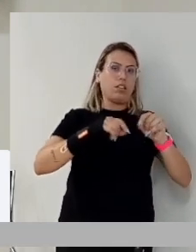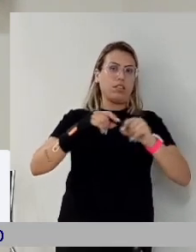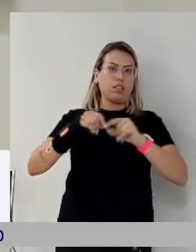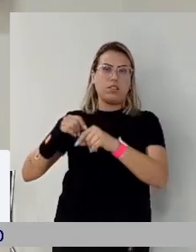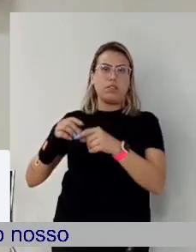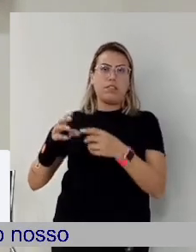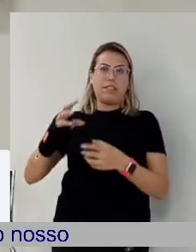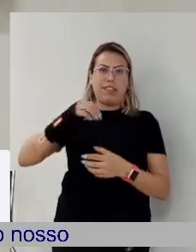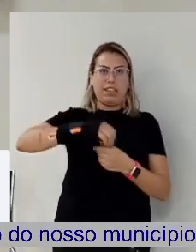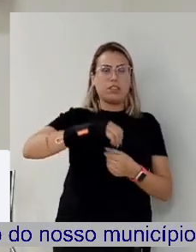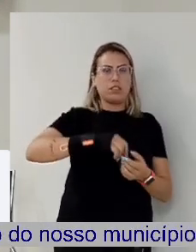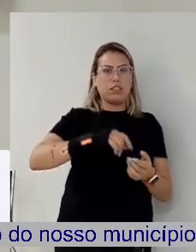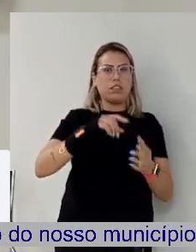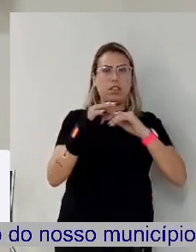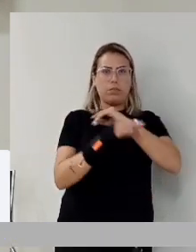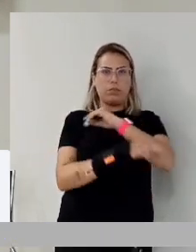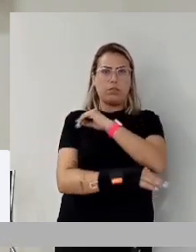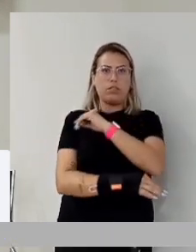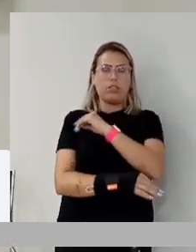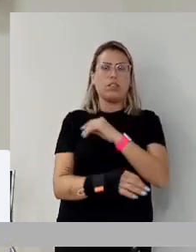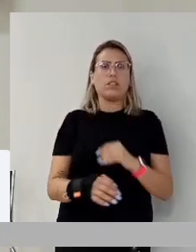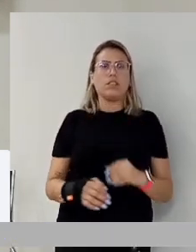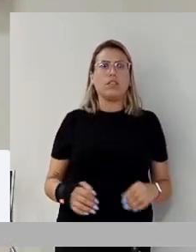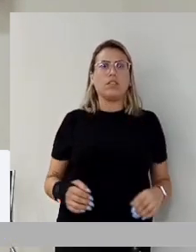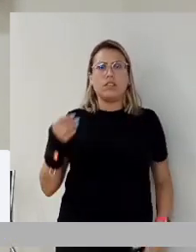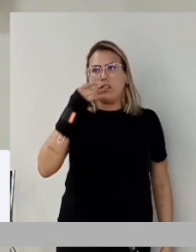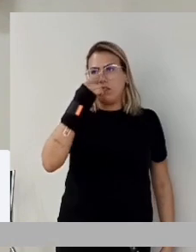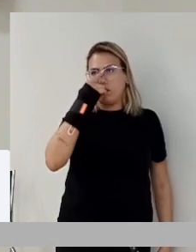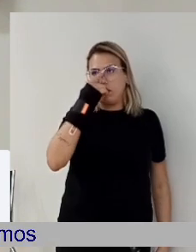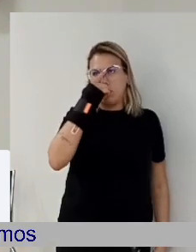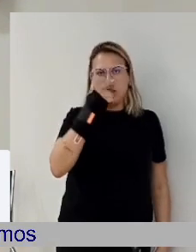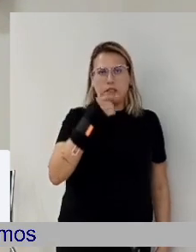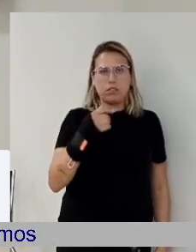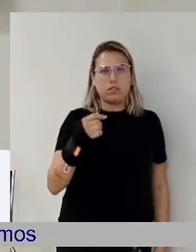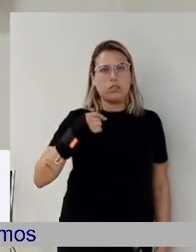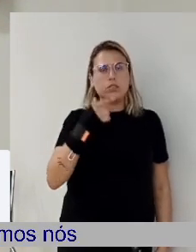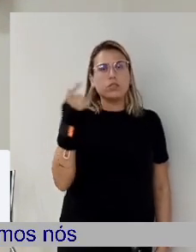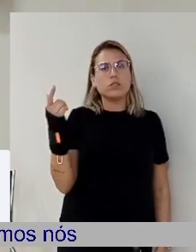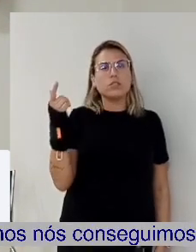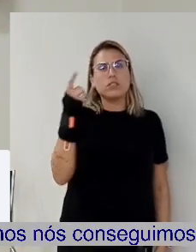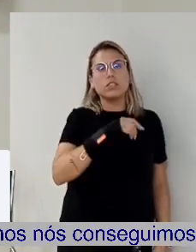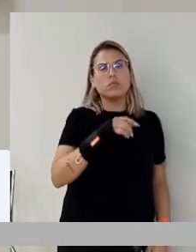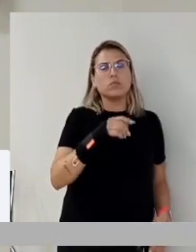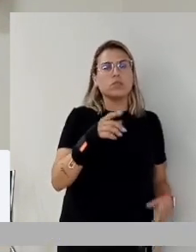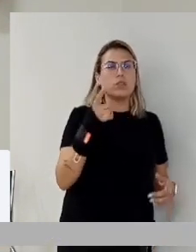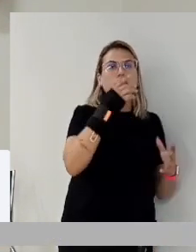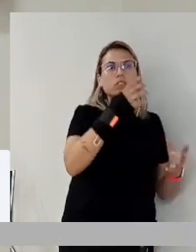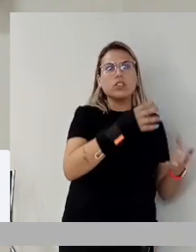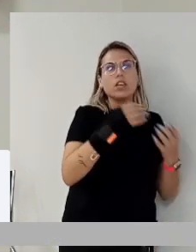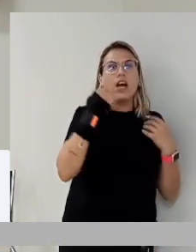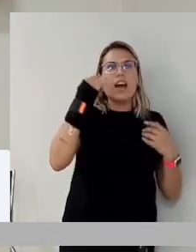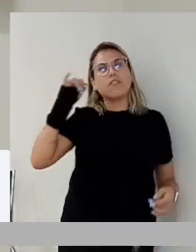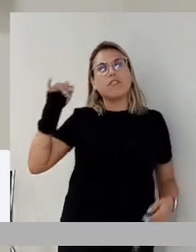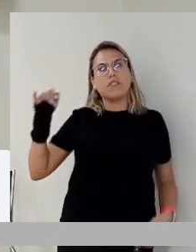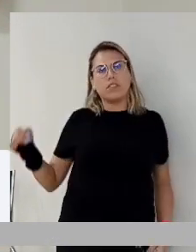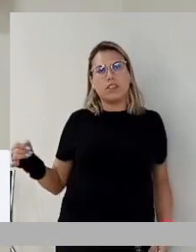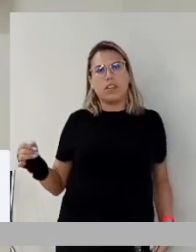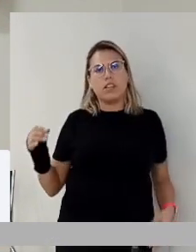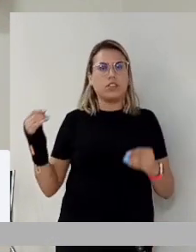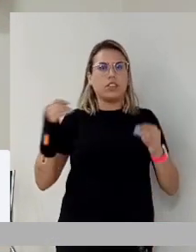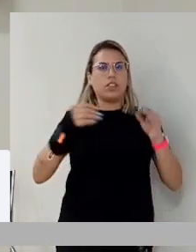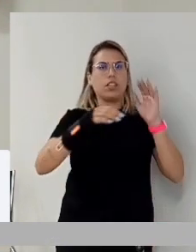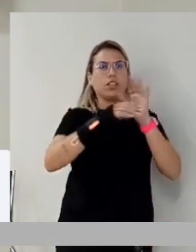nosso município com todas as dificuldades que nós temos nós conseguimos tirar evitar que chegasse nos